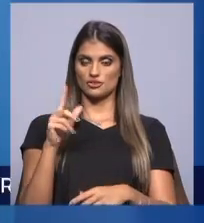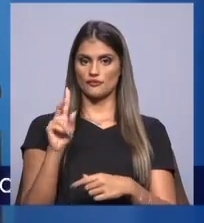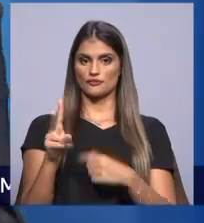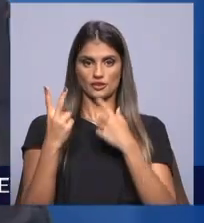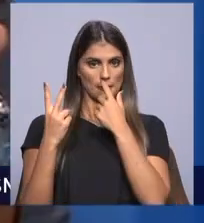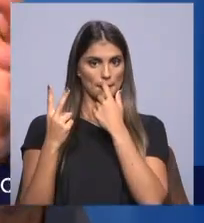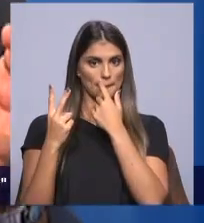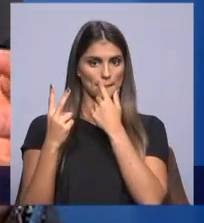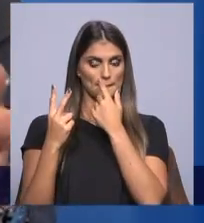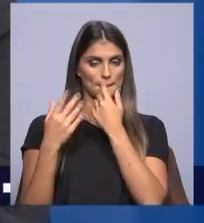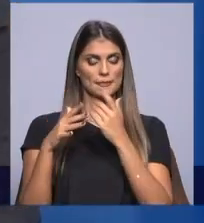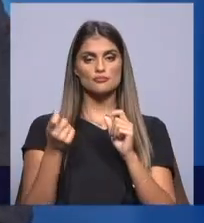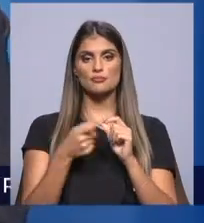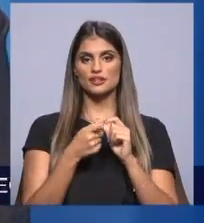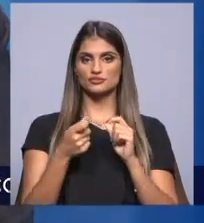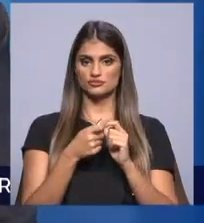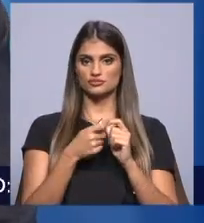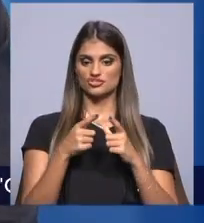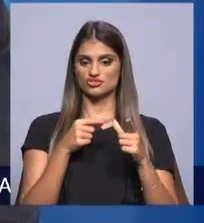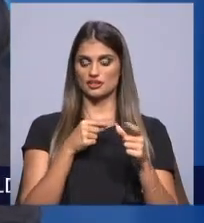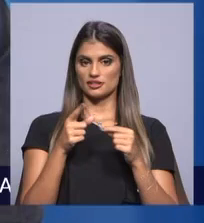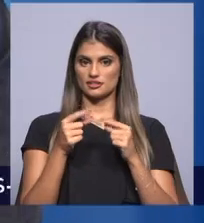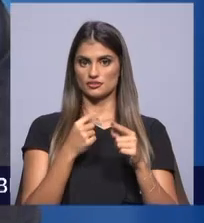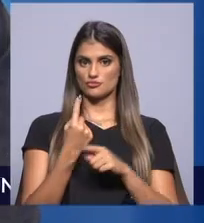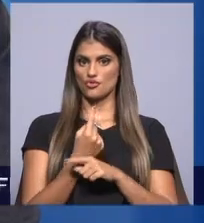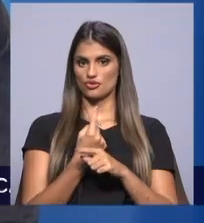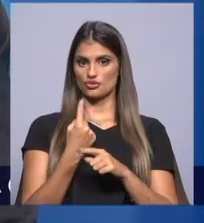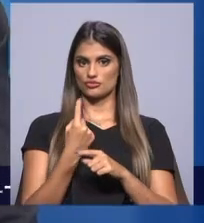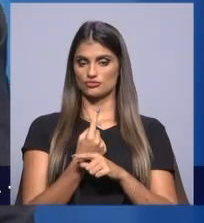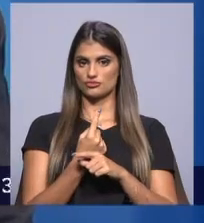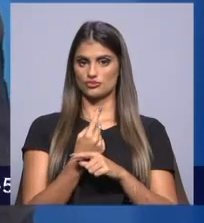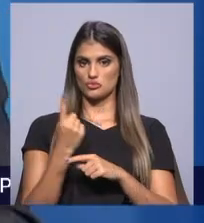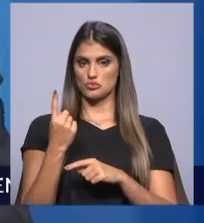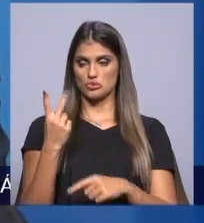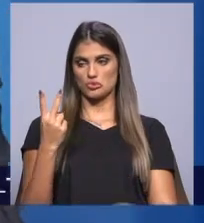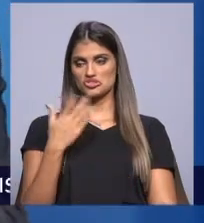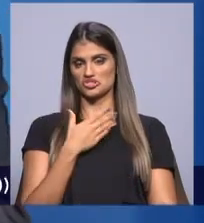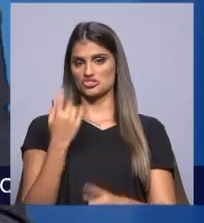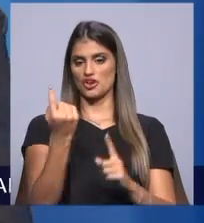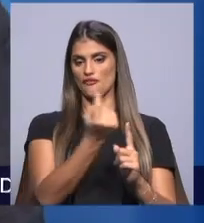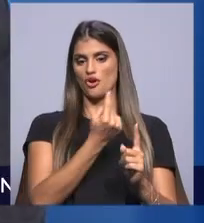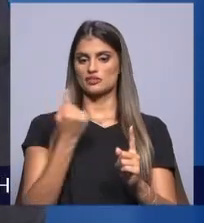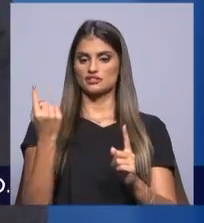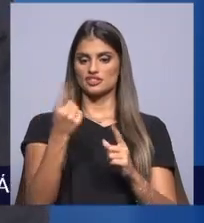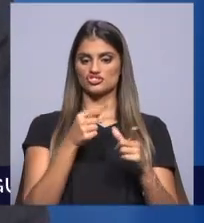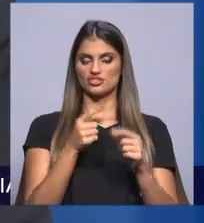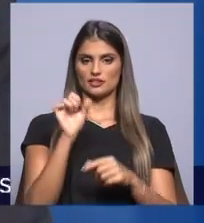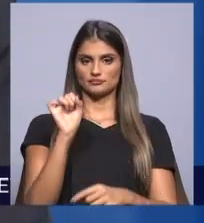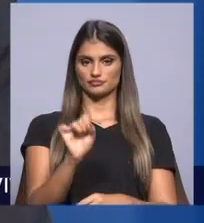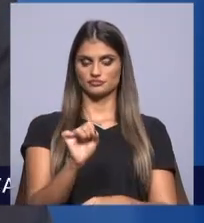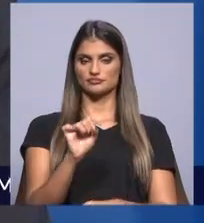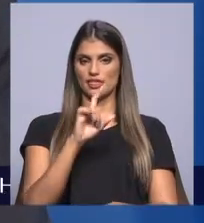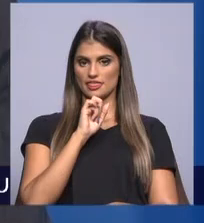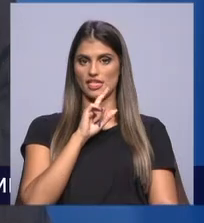orbitam muito próximo da sua estrela, demoram apenas 1 a 2 dias a girar à volta da sua estrela, eles